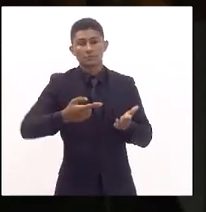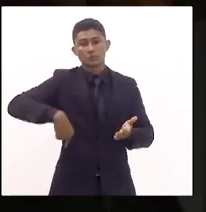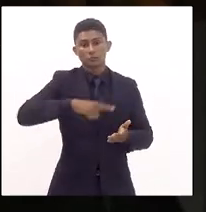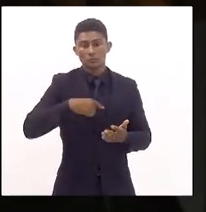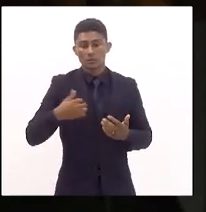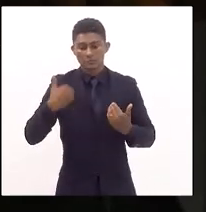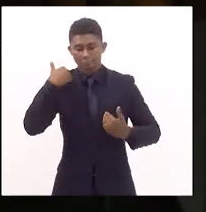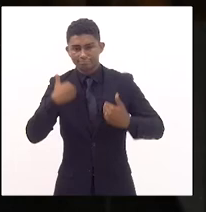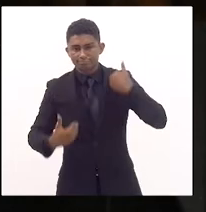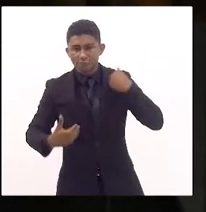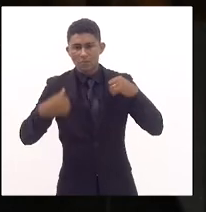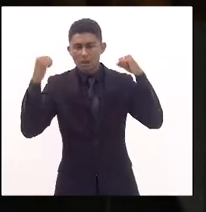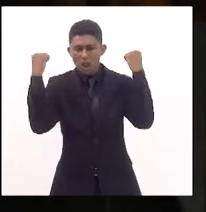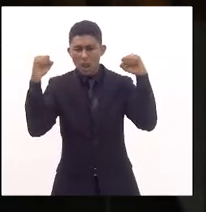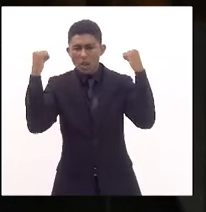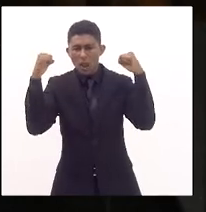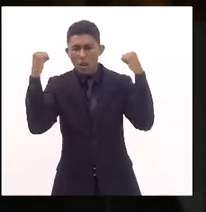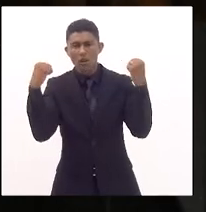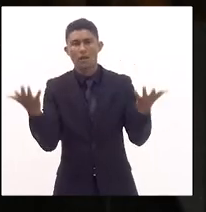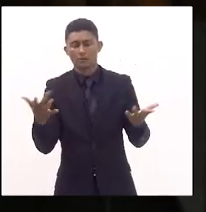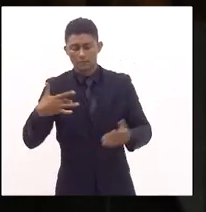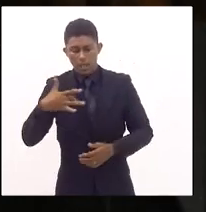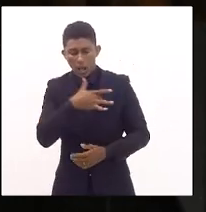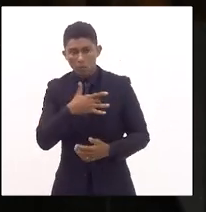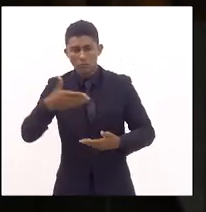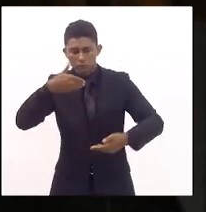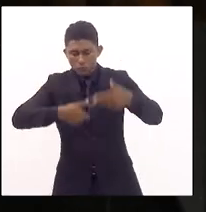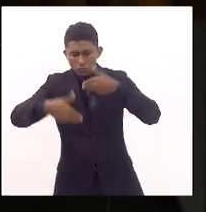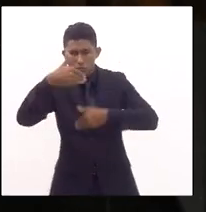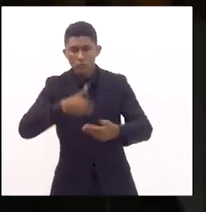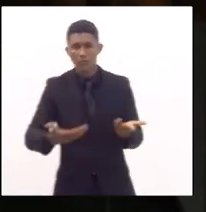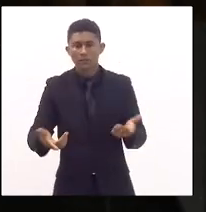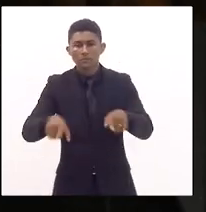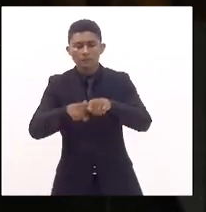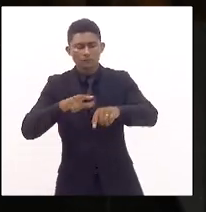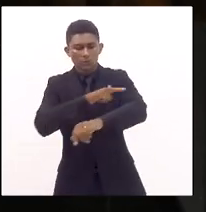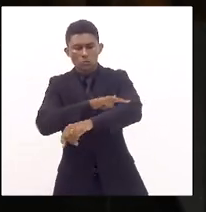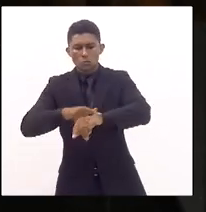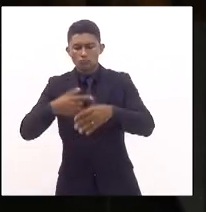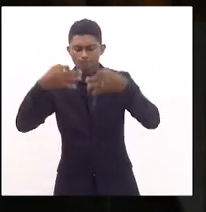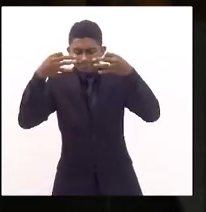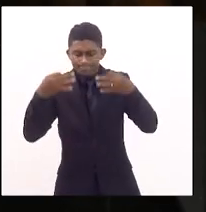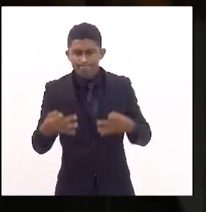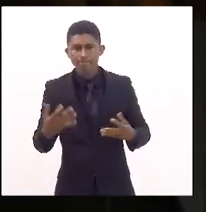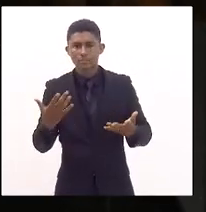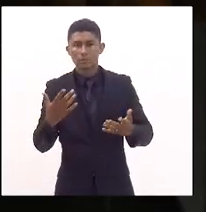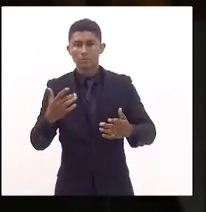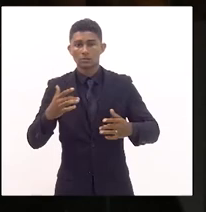física, cuidamos da nossa saúde, cuidamos do nosso comportamento, trabalhamos